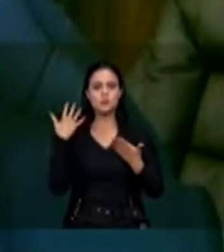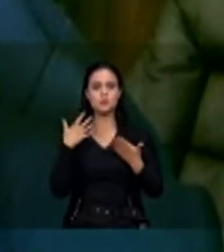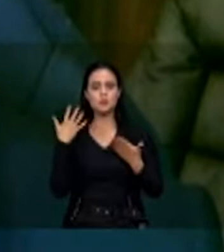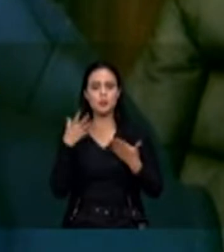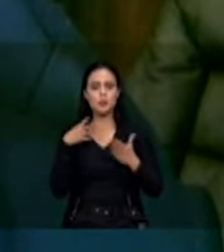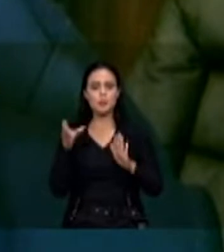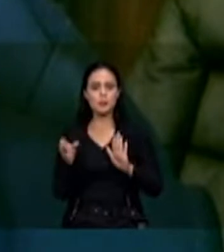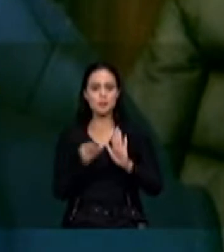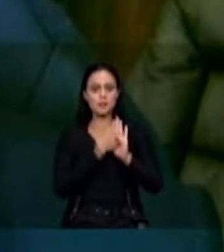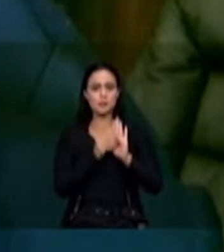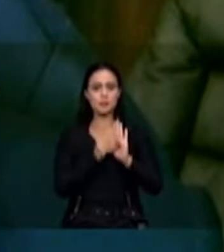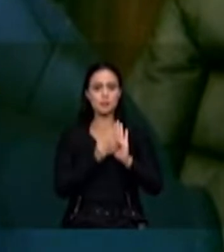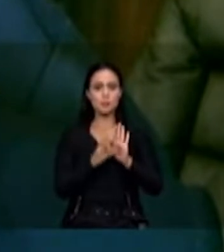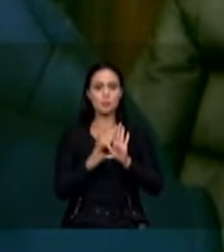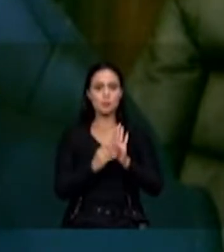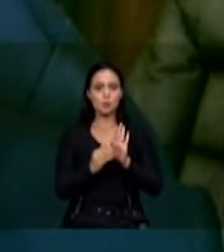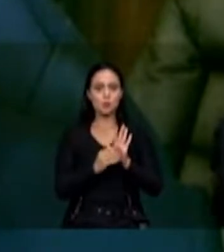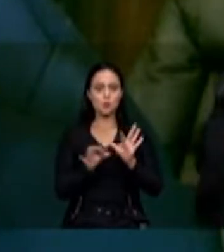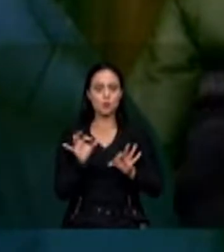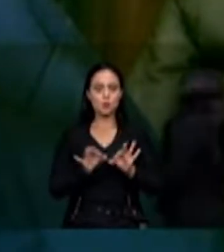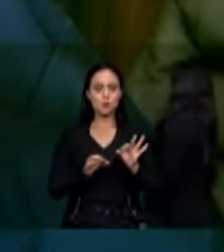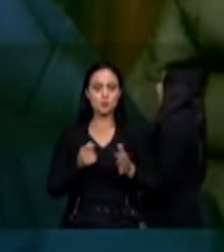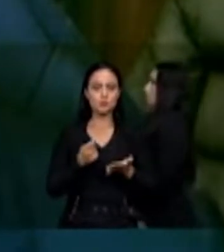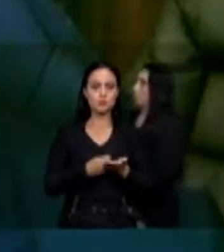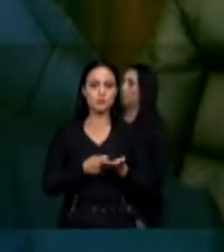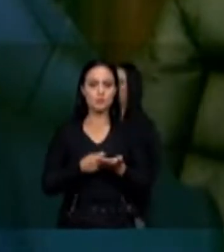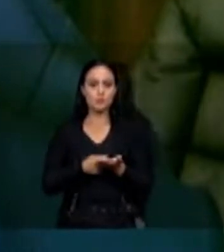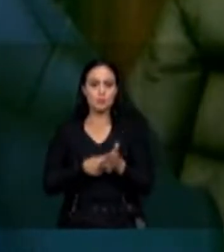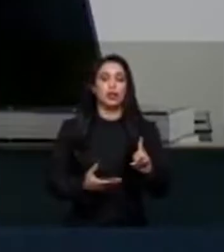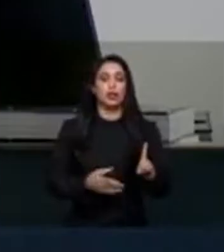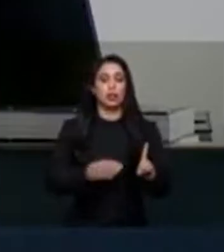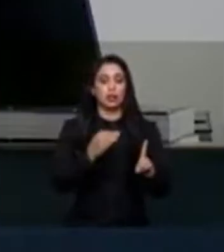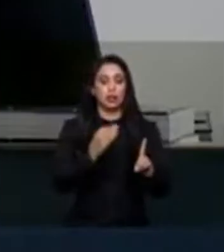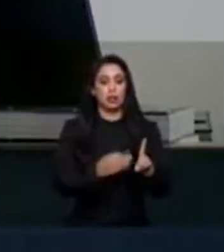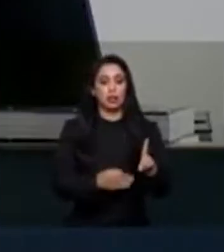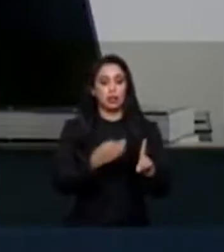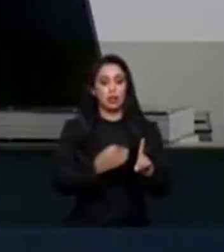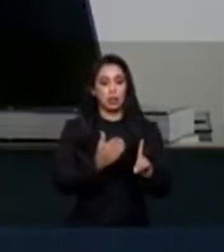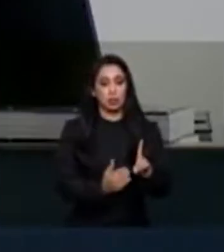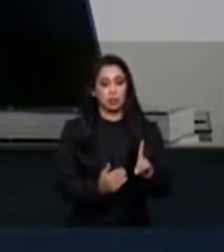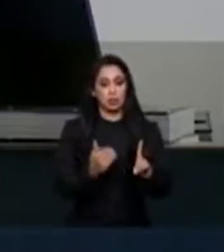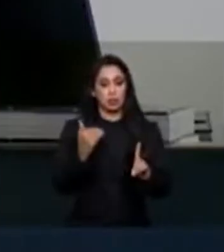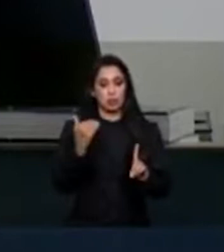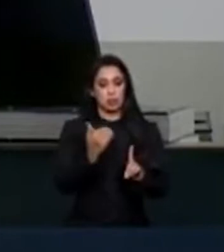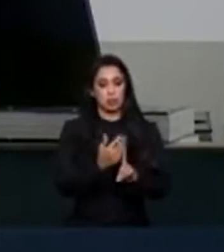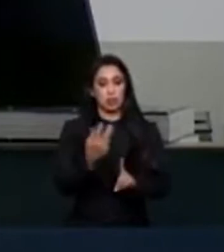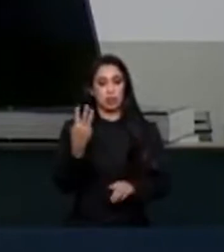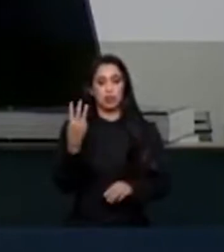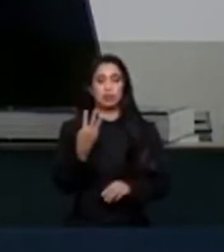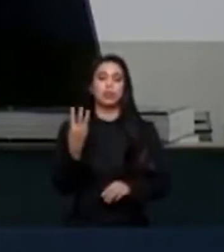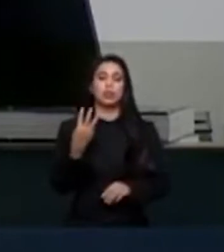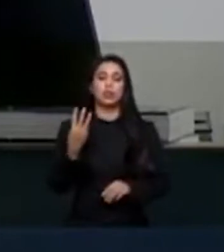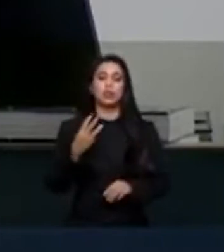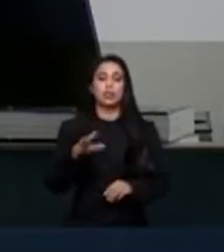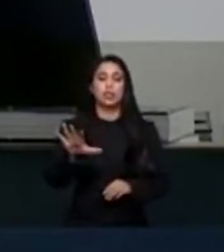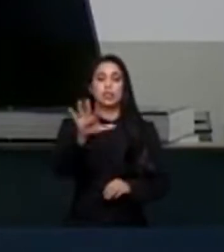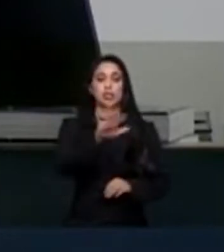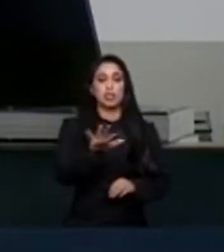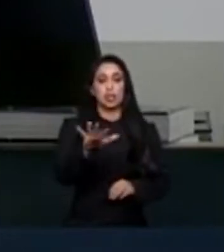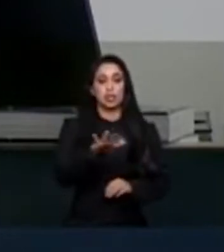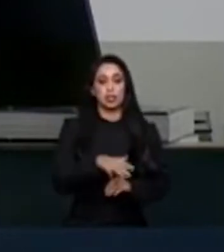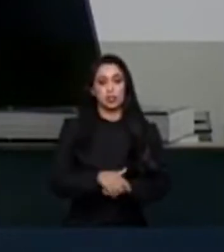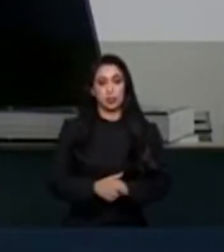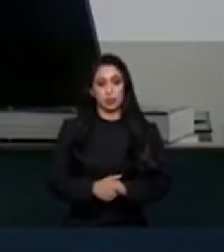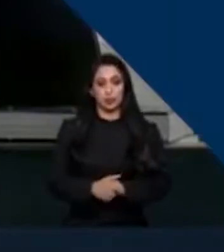reiterou ser contrária ao Instituto por vários motivos, entre eles por entender que se trata de uma mudança em desacordo com a estrutura atual do